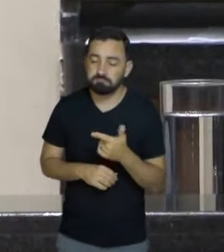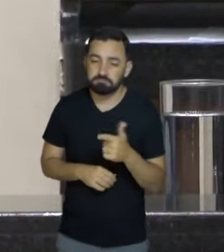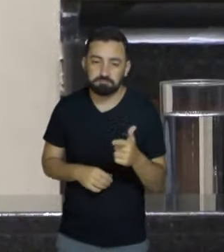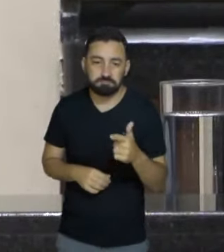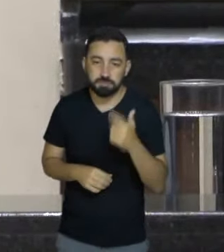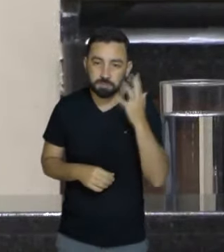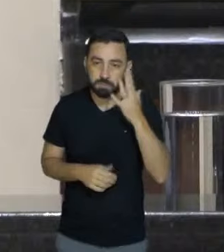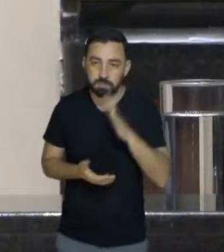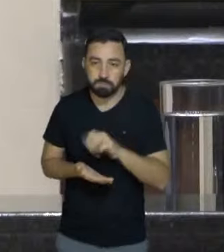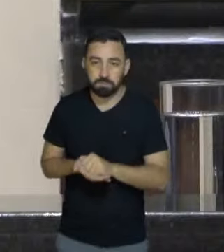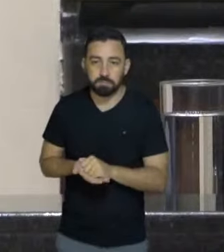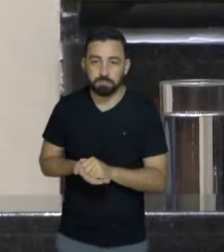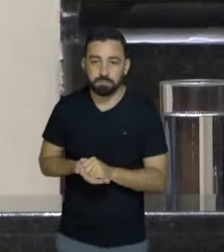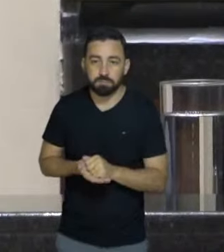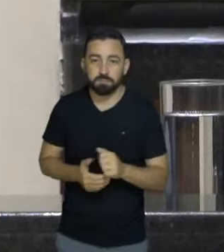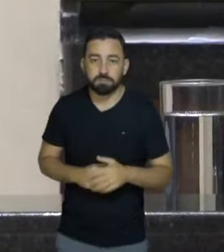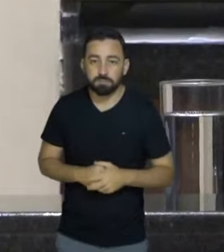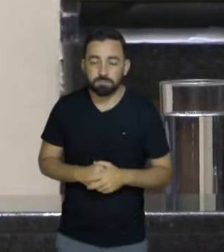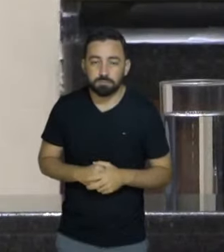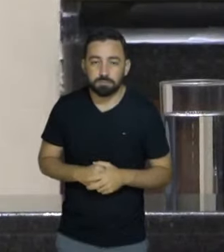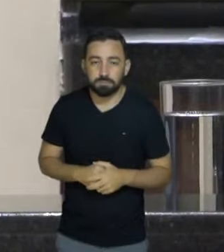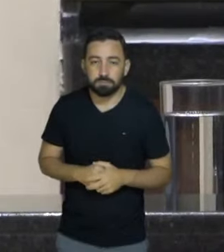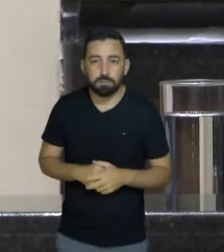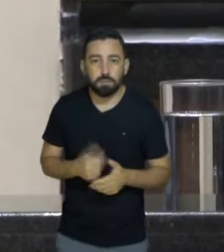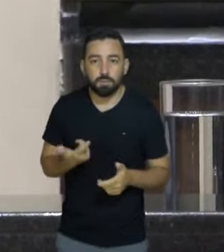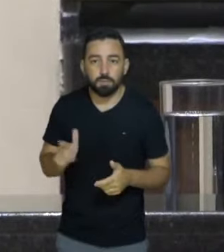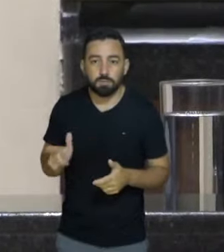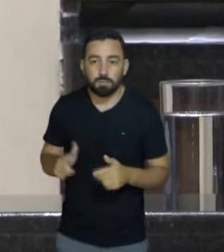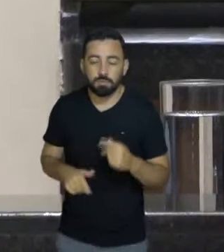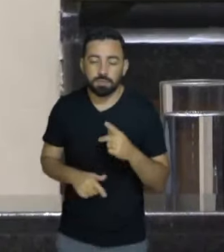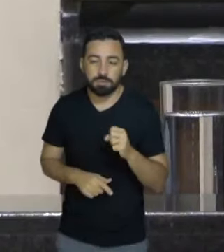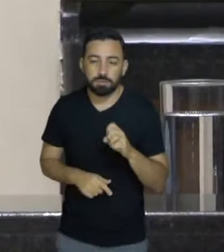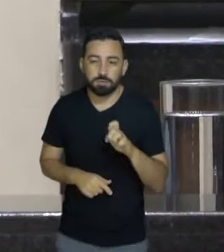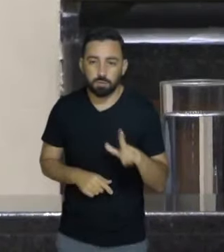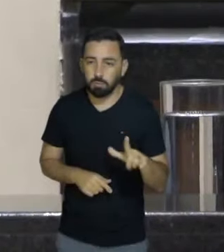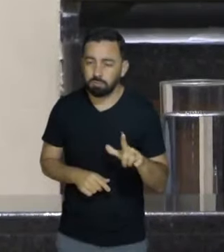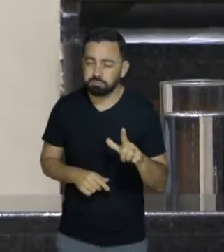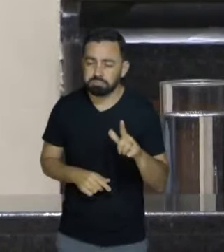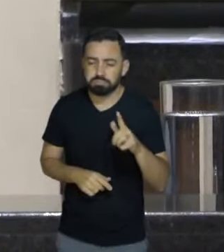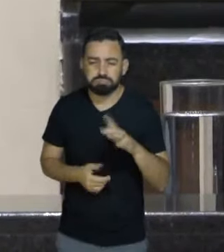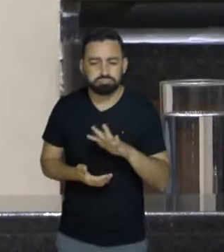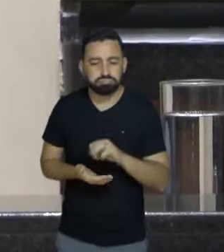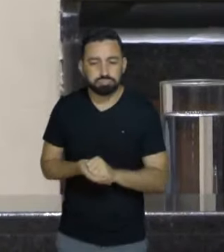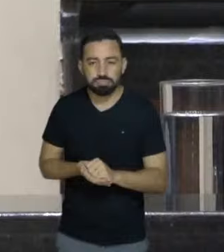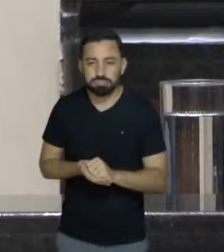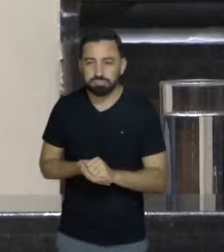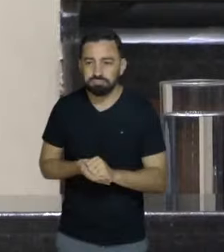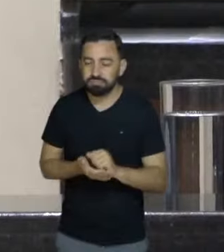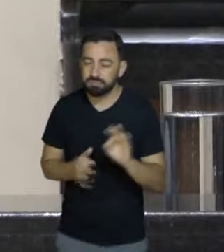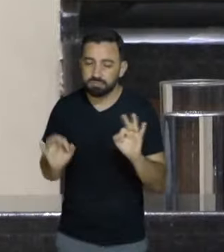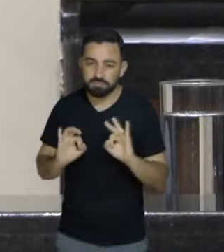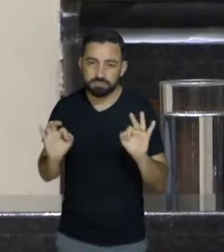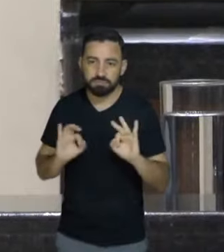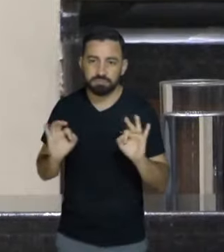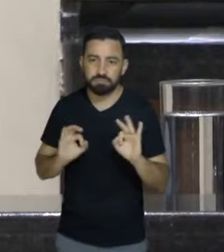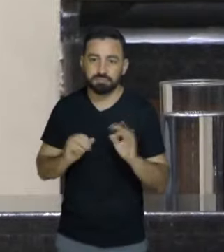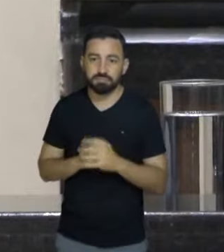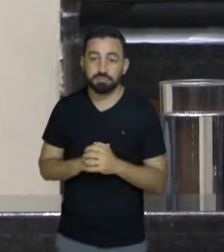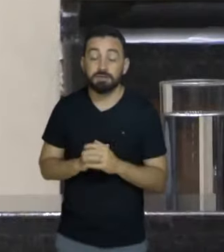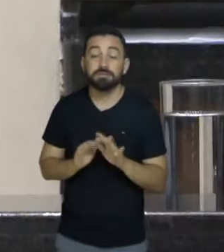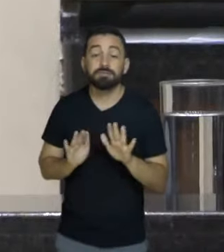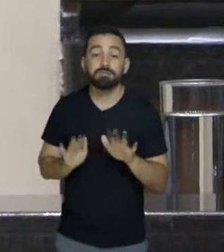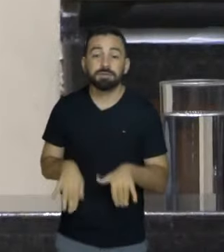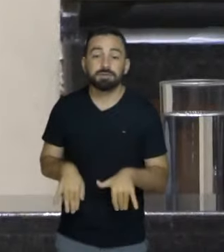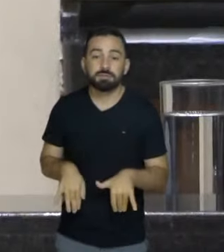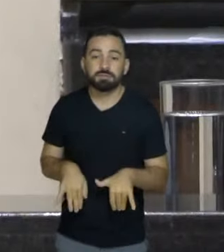orador inscrito. Na sequência, o PSOL, também nós não temos nenhum orador inscrito. E, por fim,